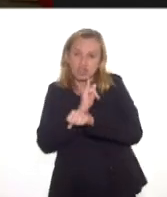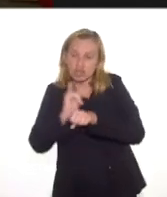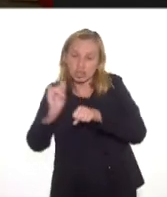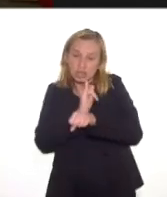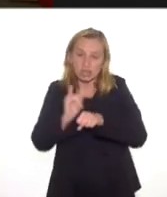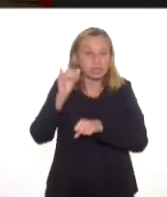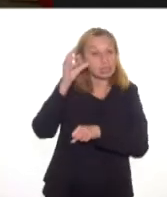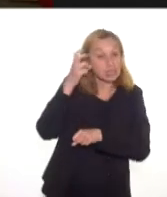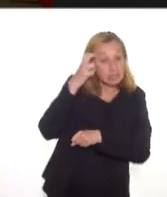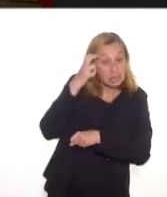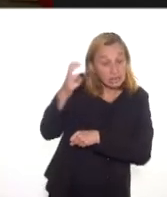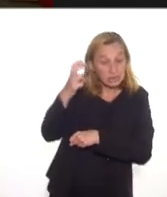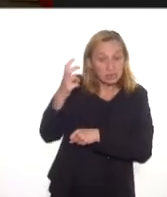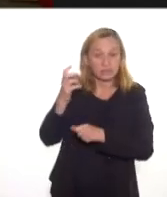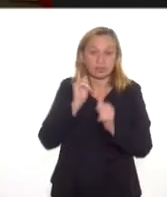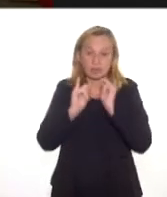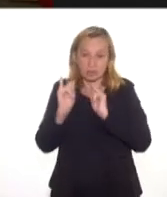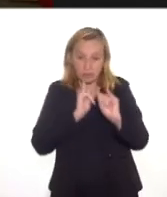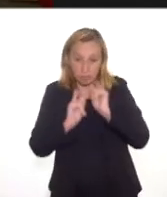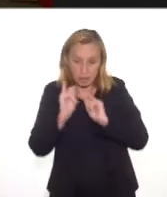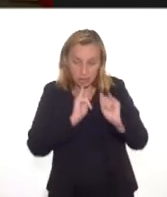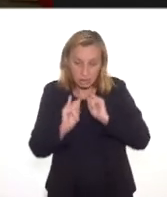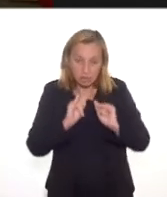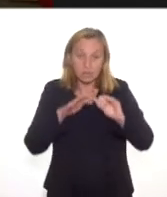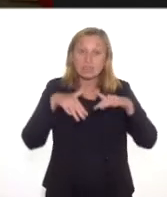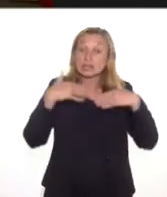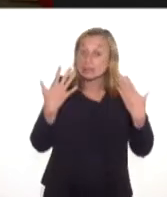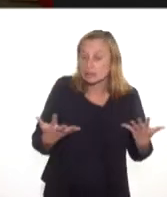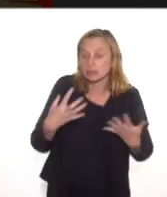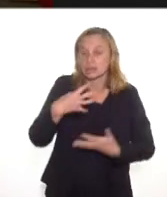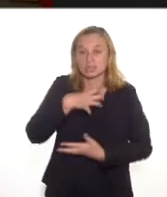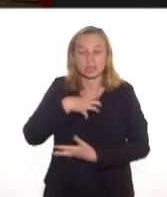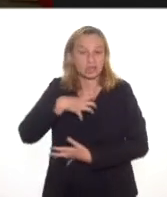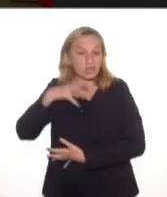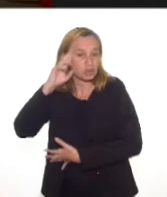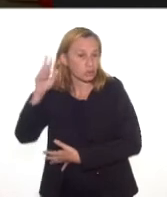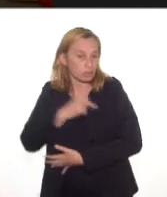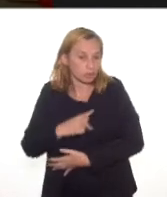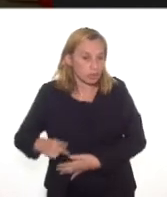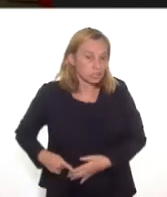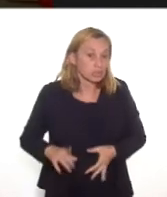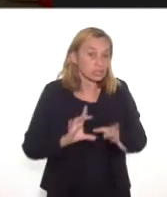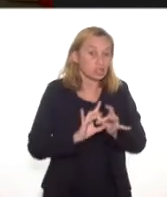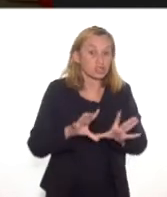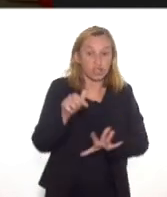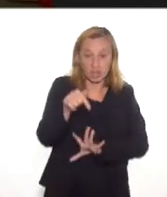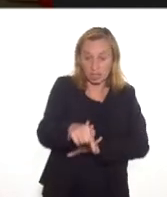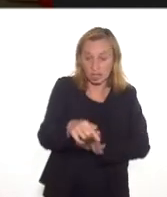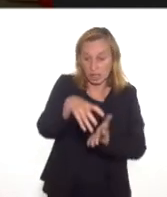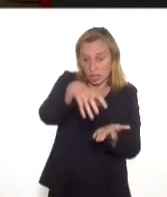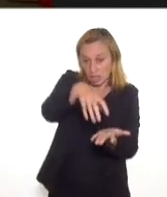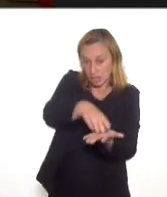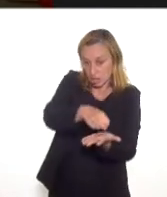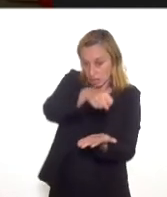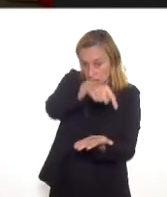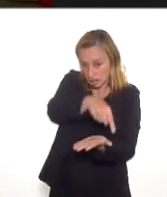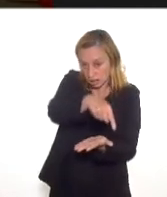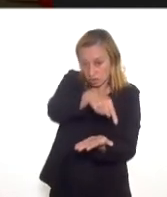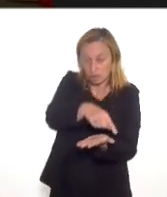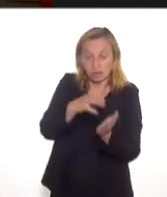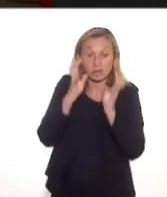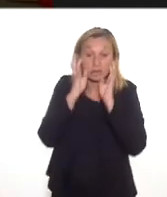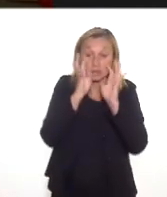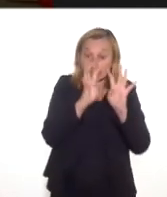da inteligência, da informação. Então, nesse sentido, senhora presidenta, deixar aqui registrado a nossa